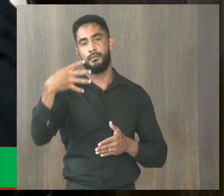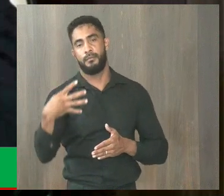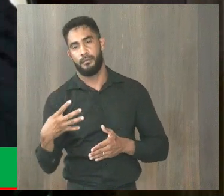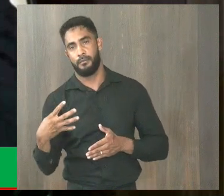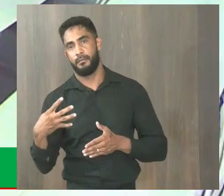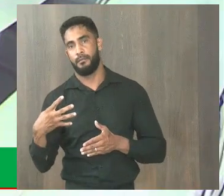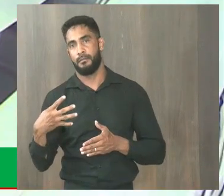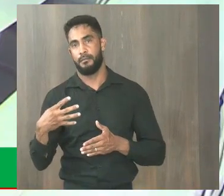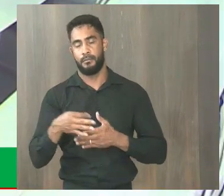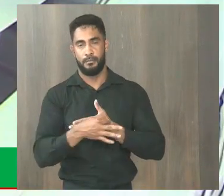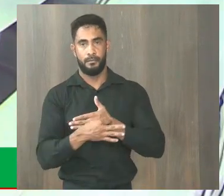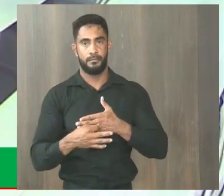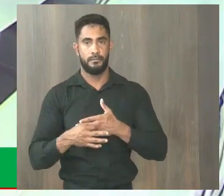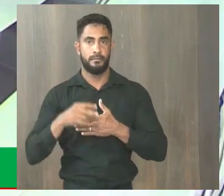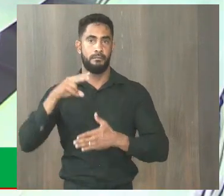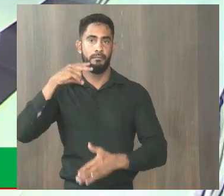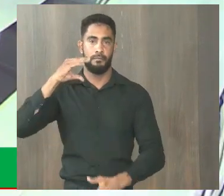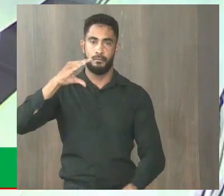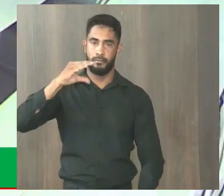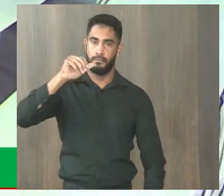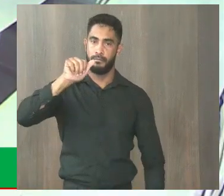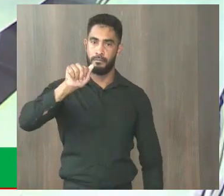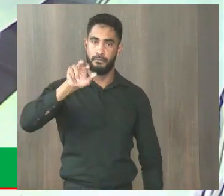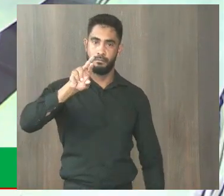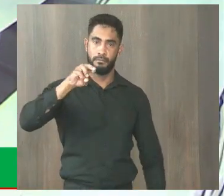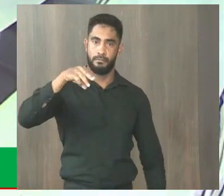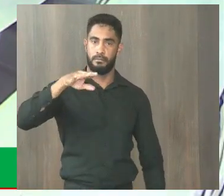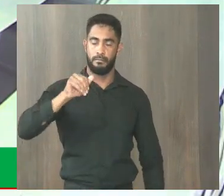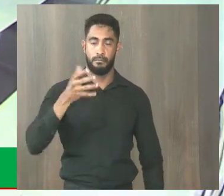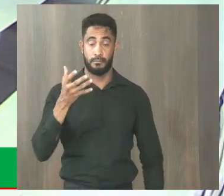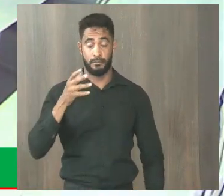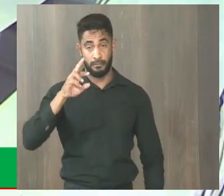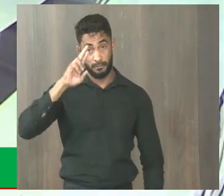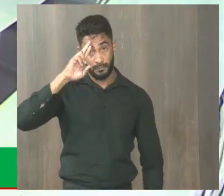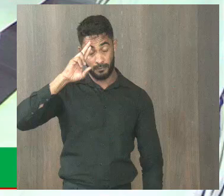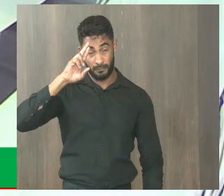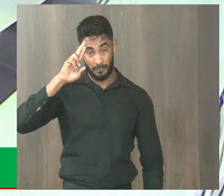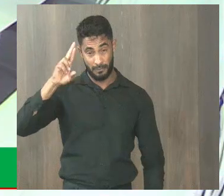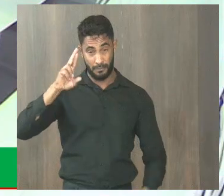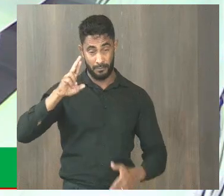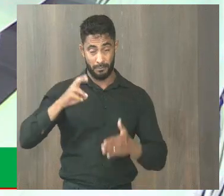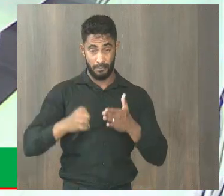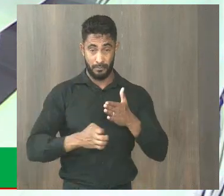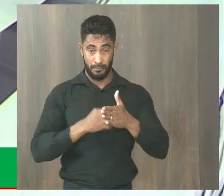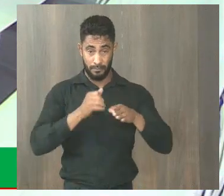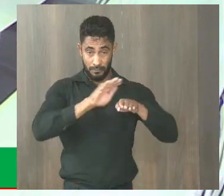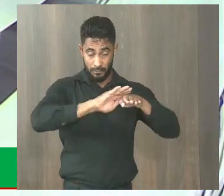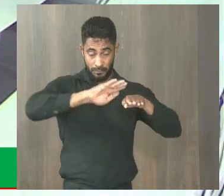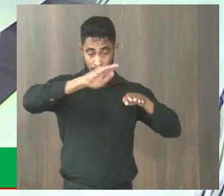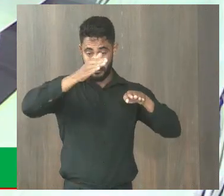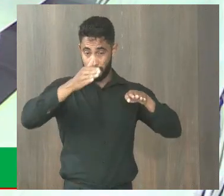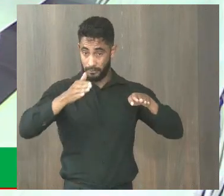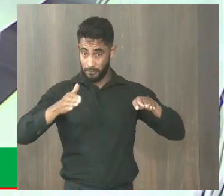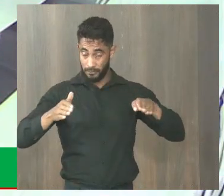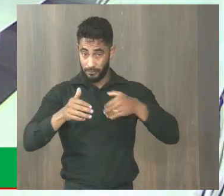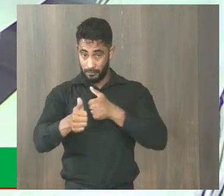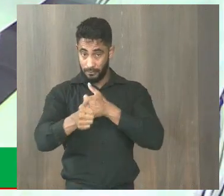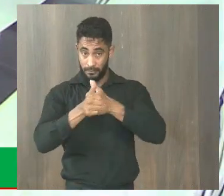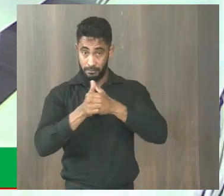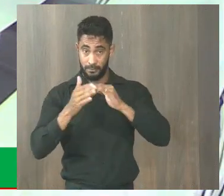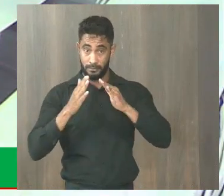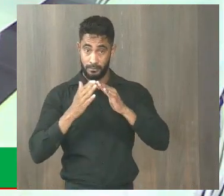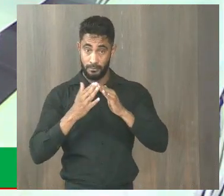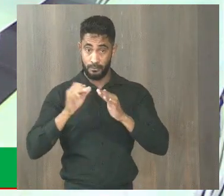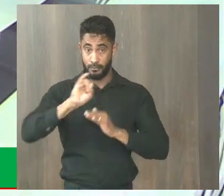094/2024, de autoria da vereadora Carmelina de Vicente. Requer ao chefe do executivo a instalação de um redutor de velocidade em frente à escola Joaquim